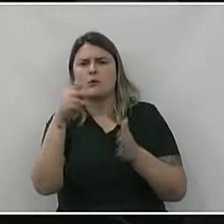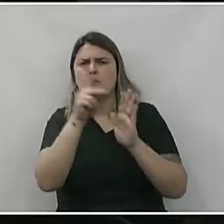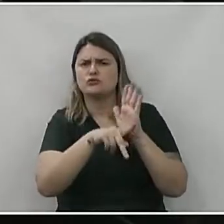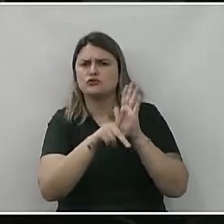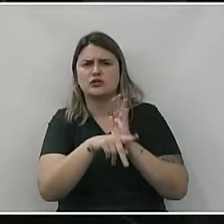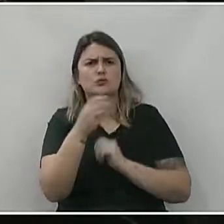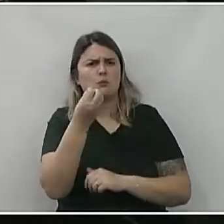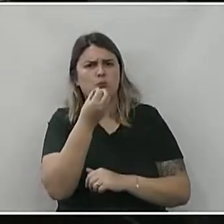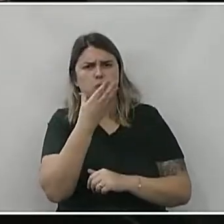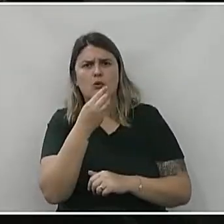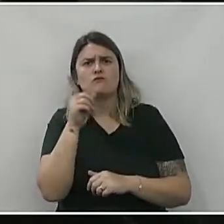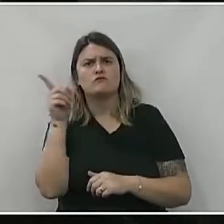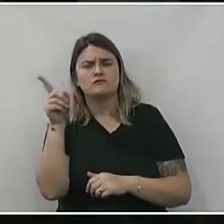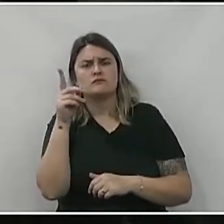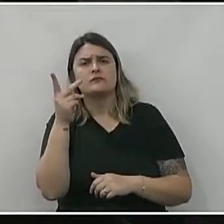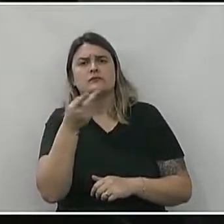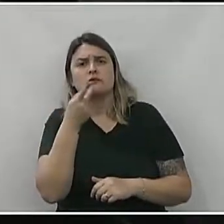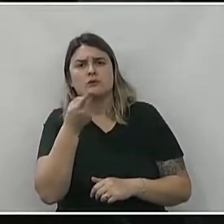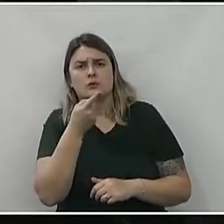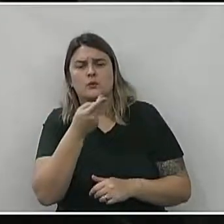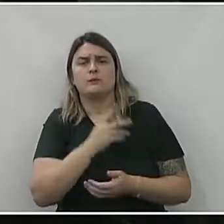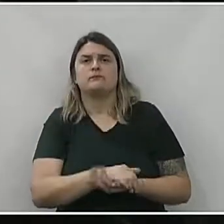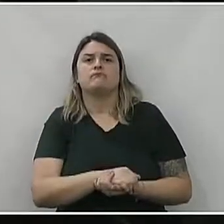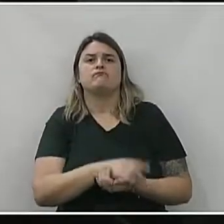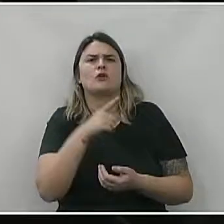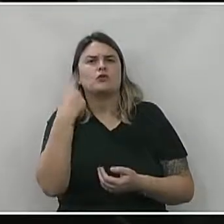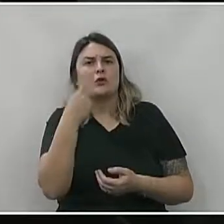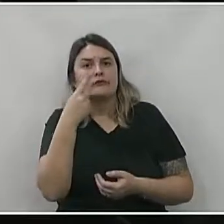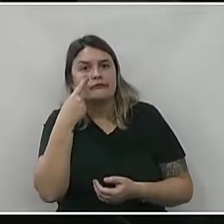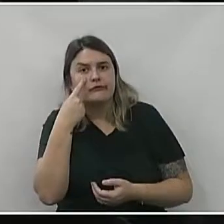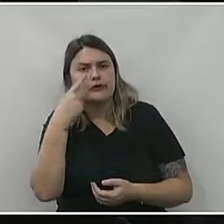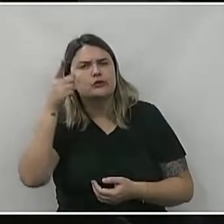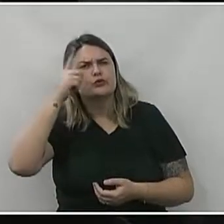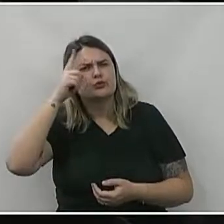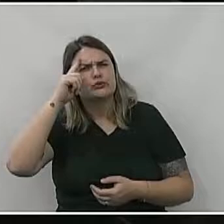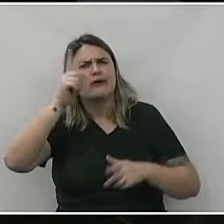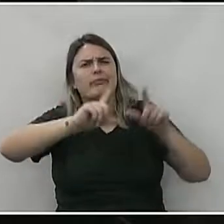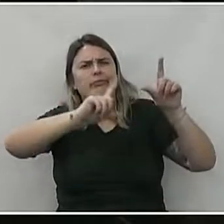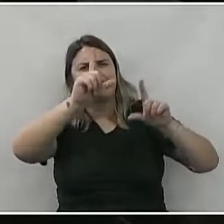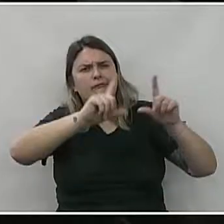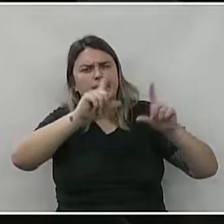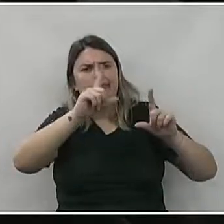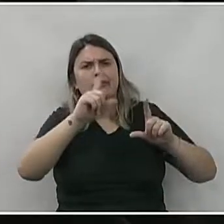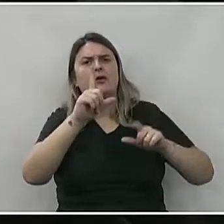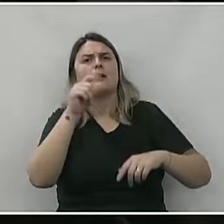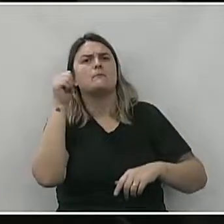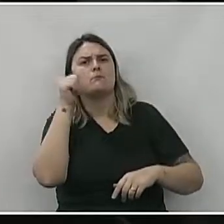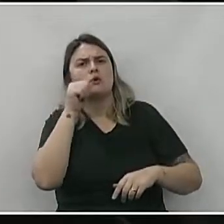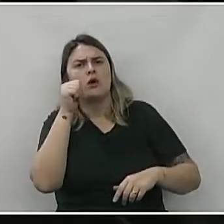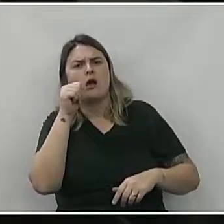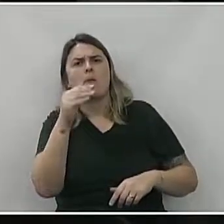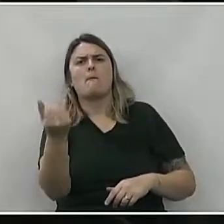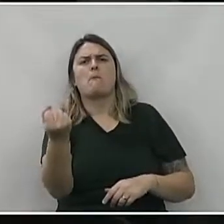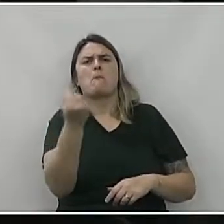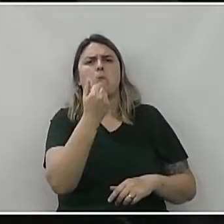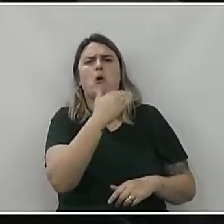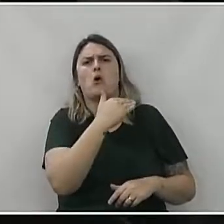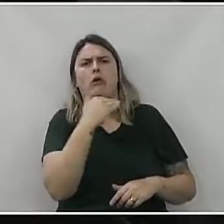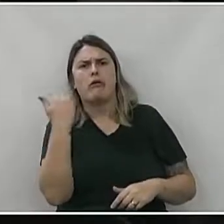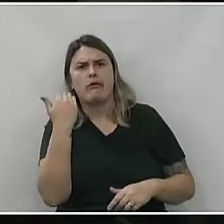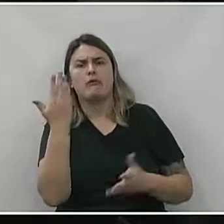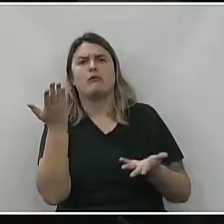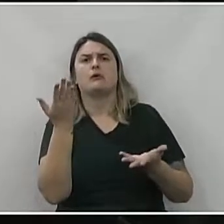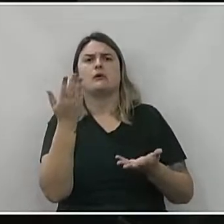bom, como a Thaís mesmo disse, que a gente vê todo dia na televisão mulheres sendo assassinadas, né, cara, de